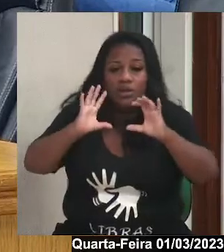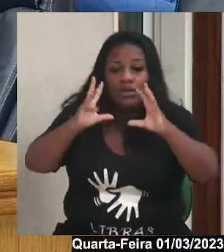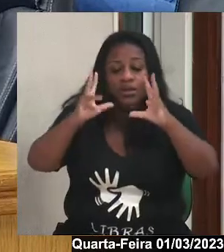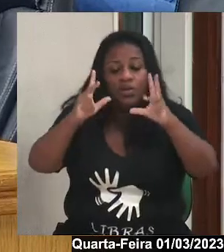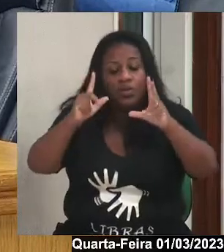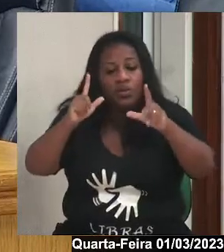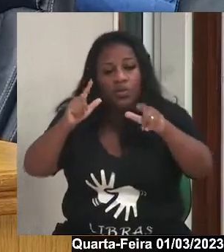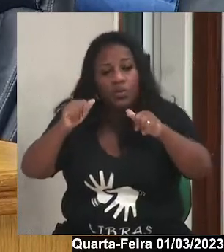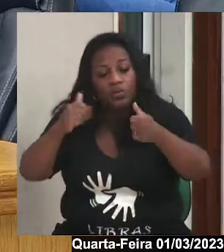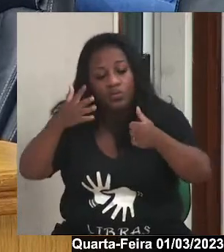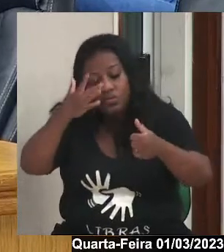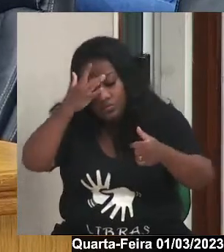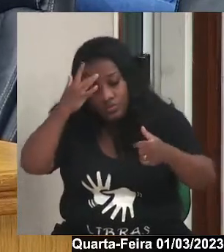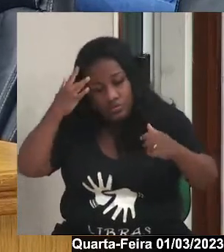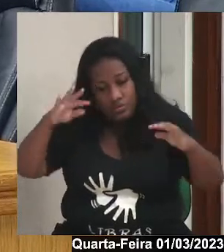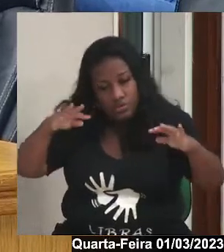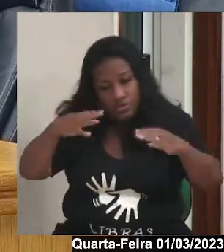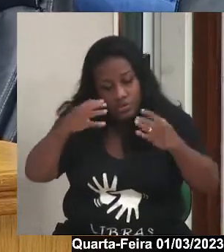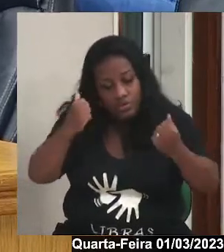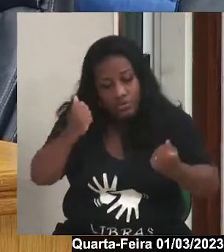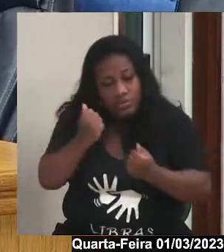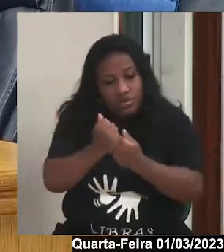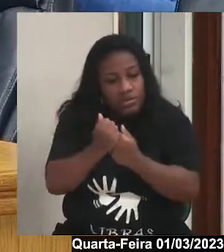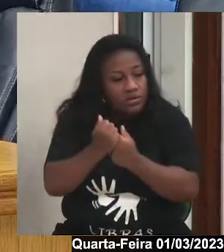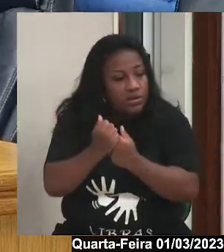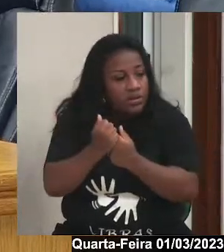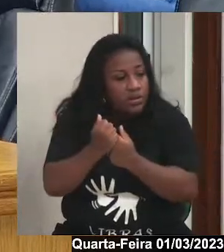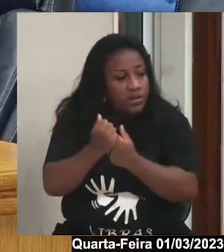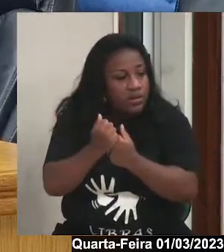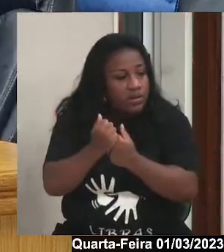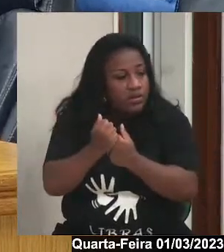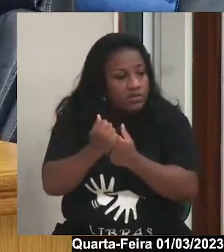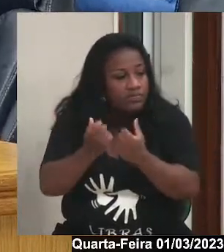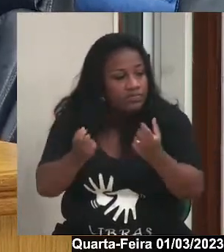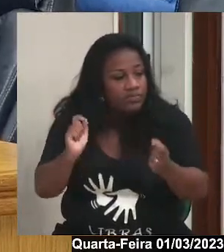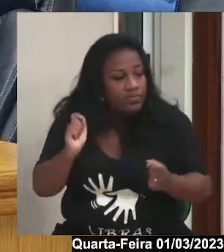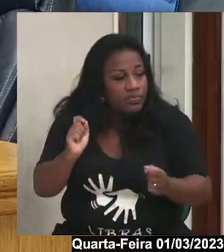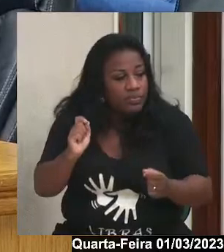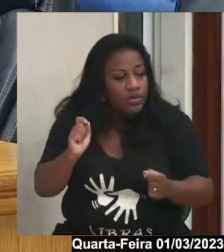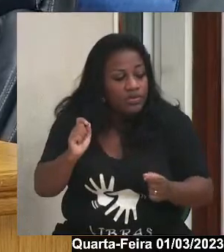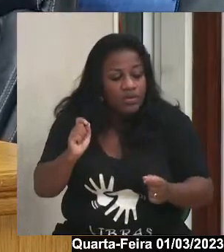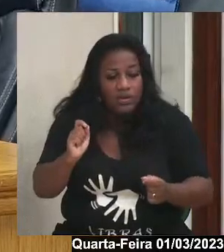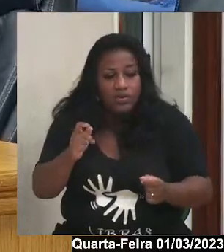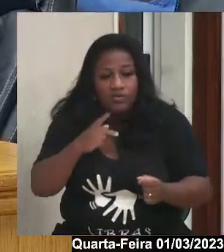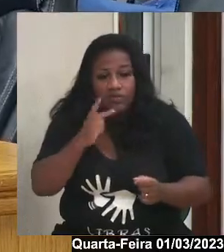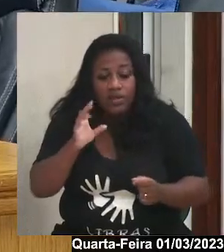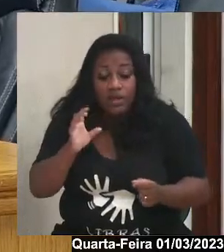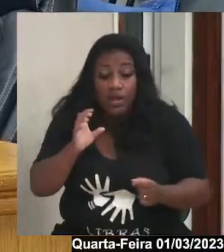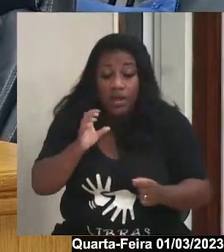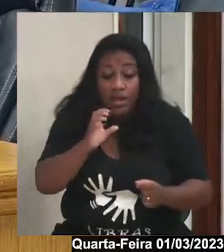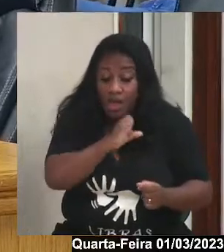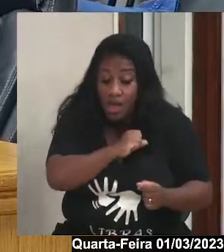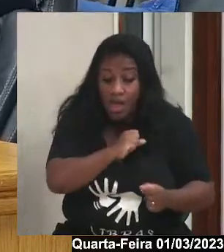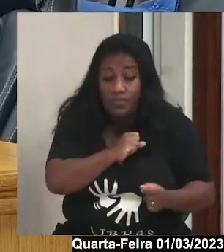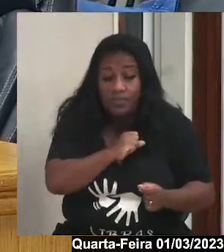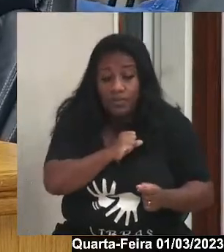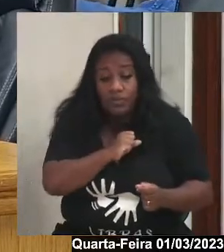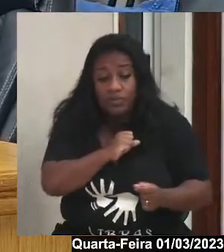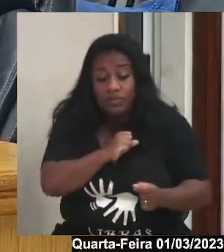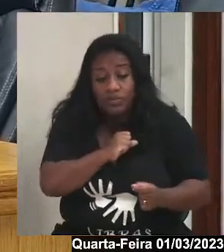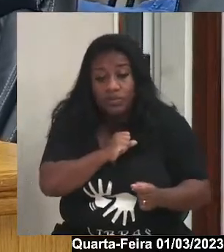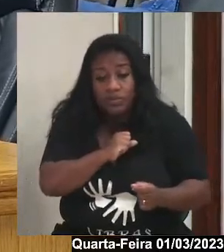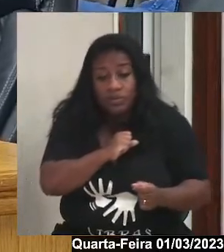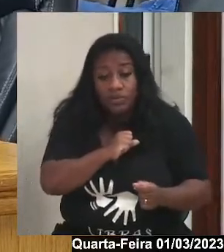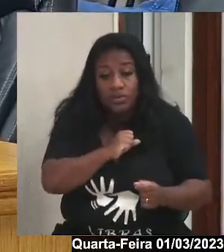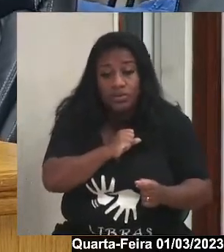Amparo. Obrigado por sempre estar nos assistindo, nos apoiando, tá bom? Minha fala vai ser bem curta, mas vai ser bem